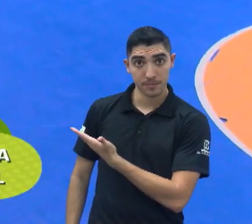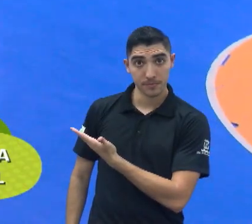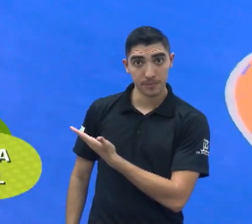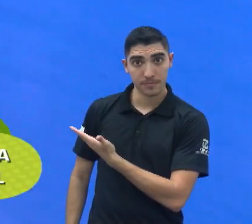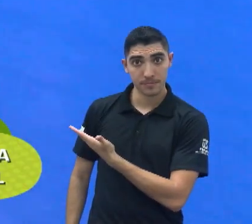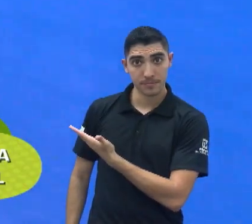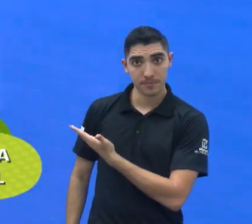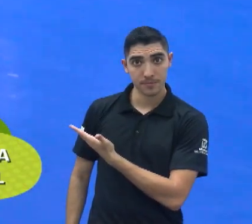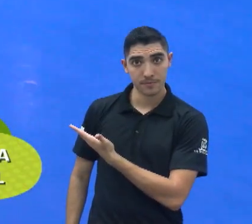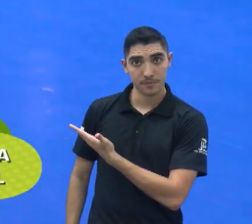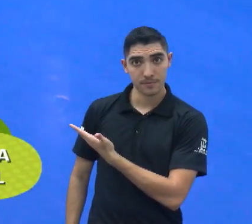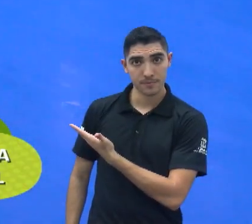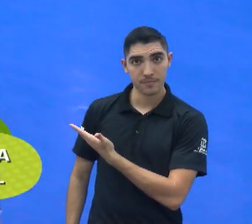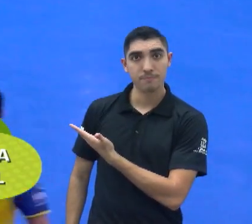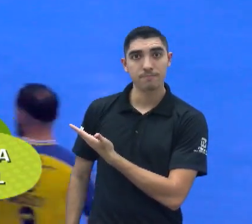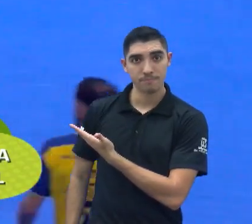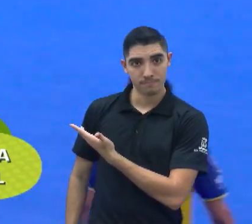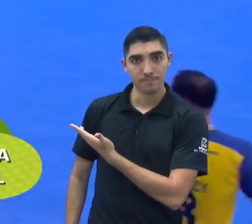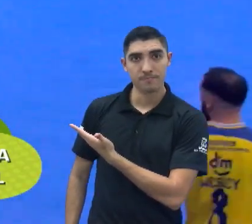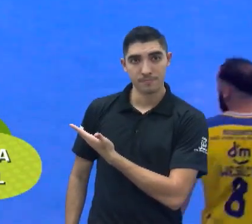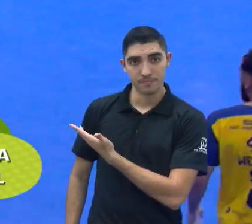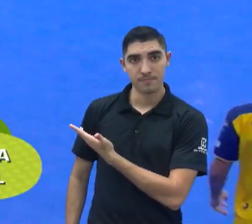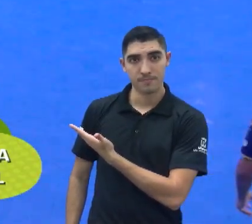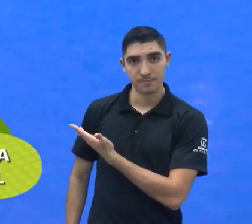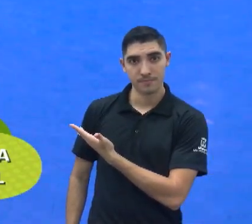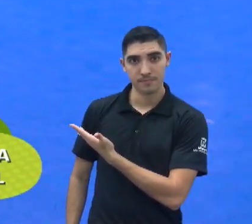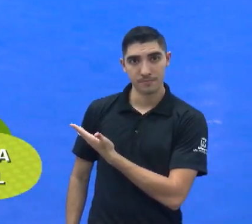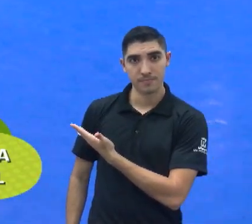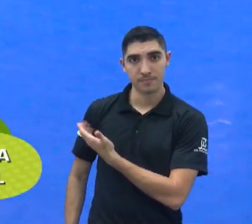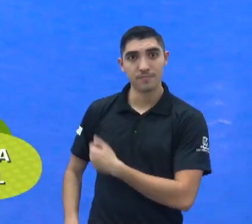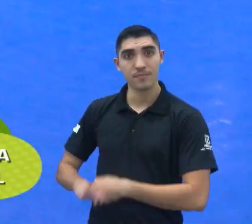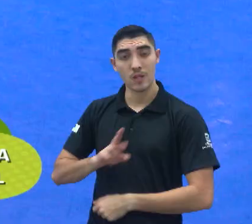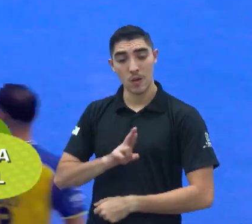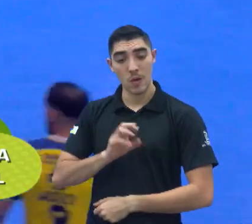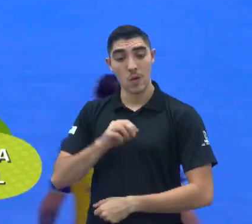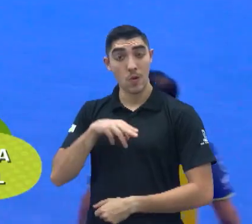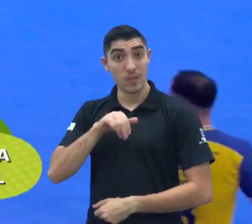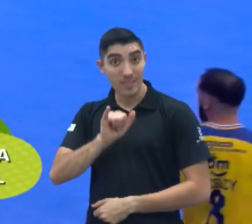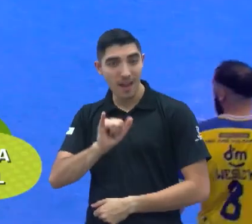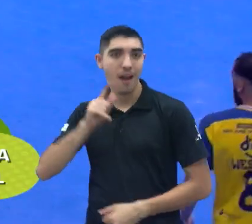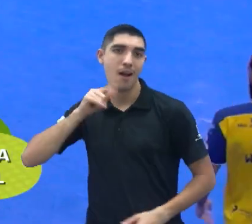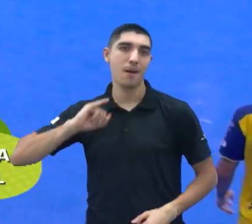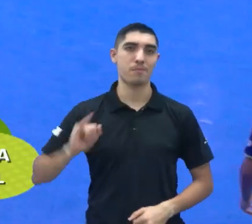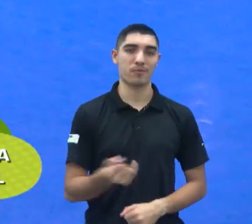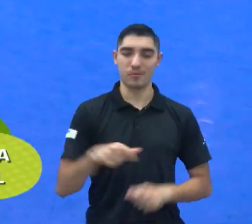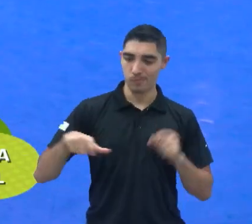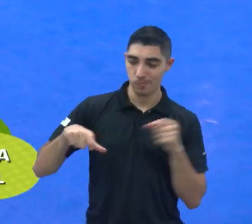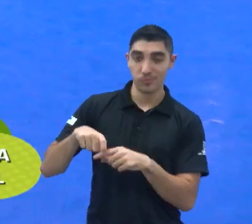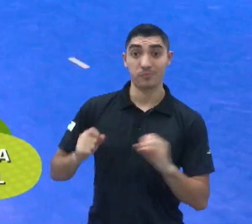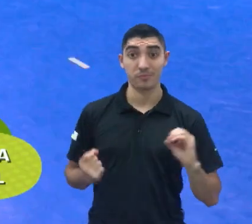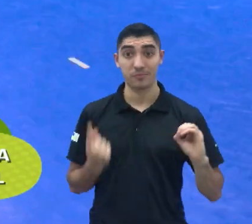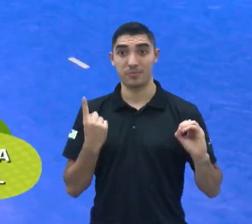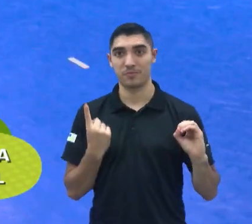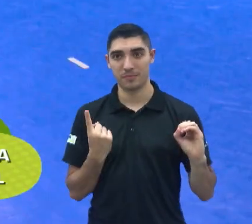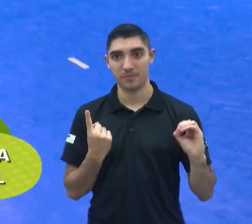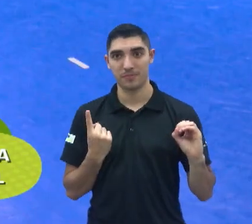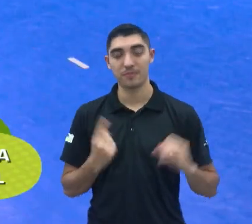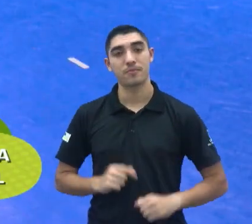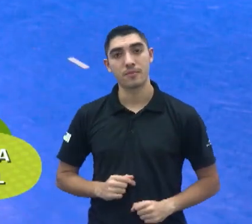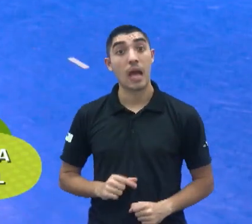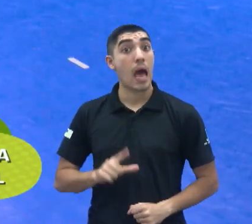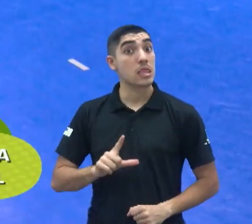triangulação. Rony serviu mesmo Luiz Fernando, que finalizou, sem goleiro. 1-0 São José.